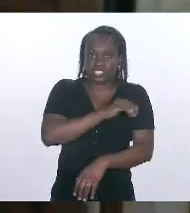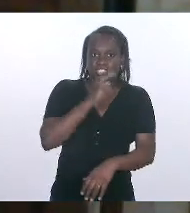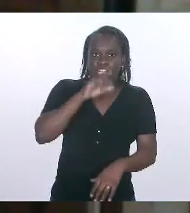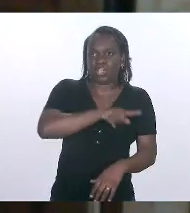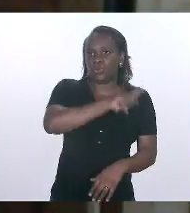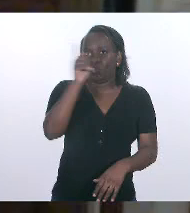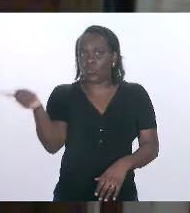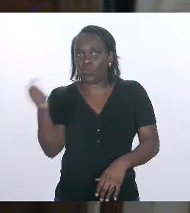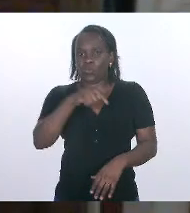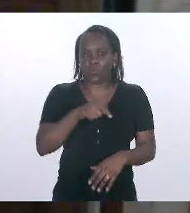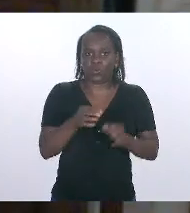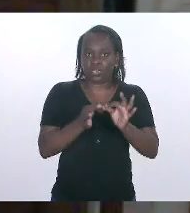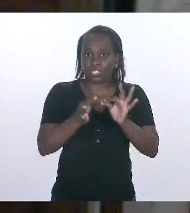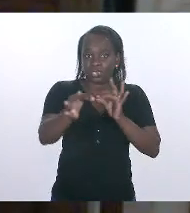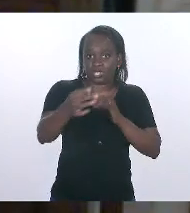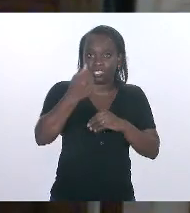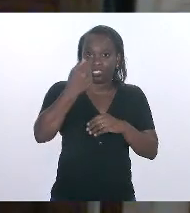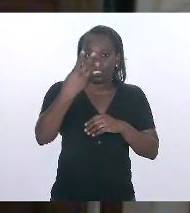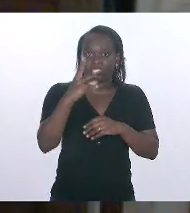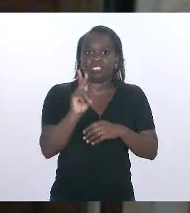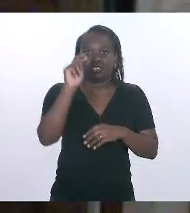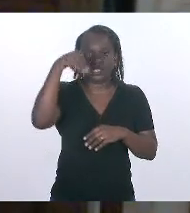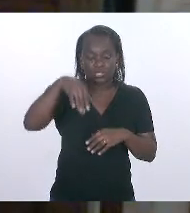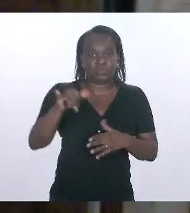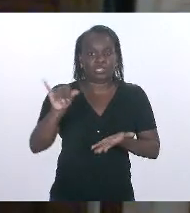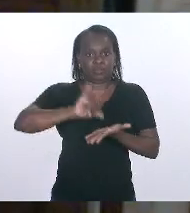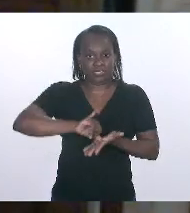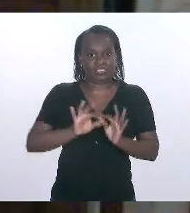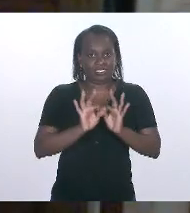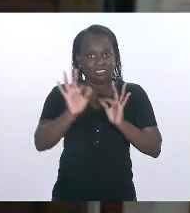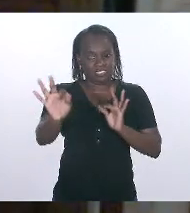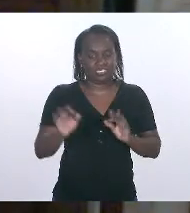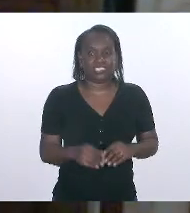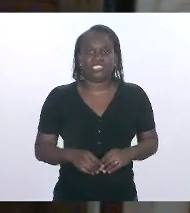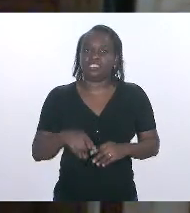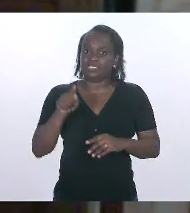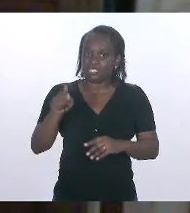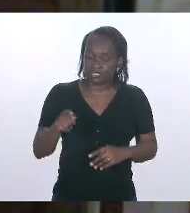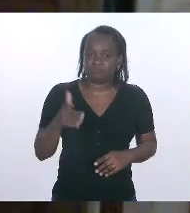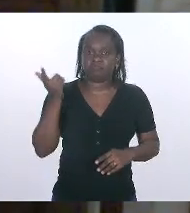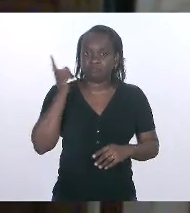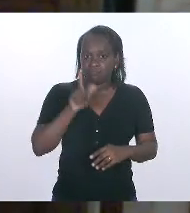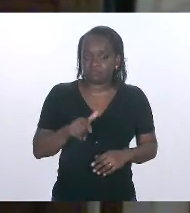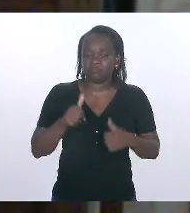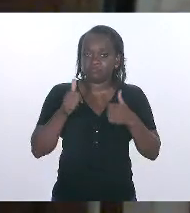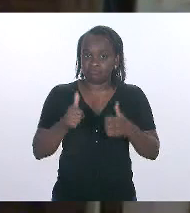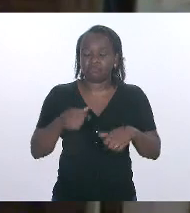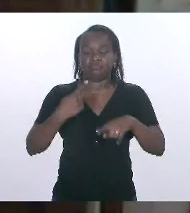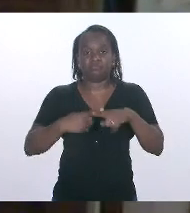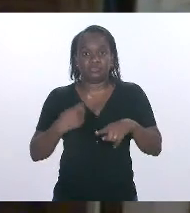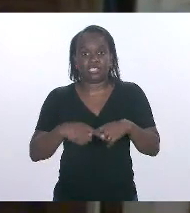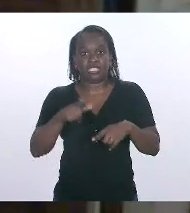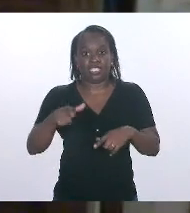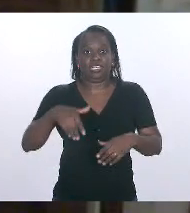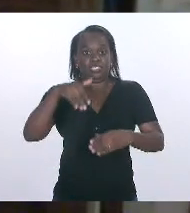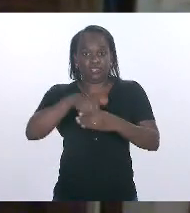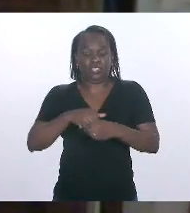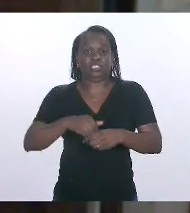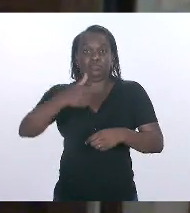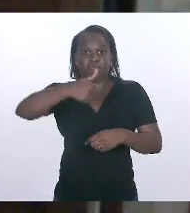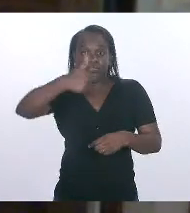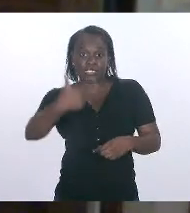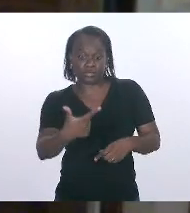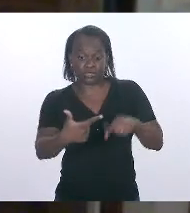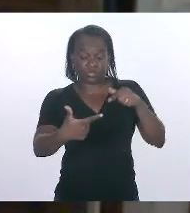13 quilômetros de distância da capital, pelo seu desempenho, visto que foi o segundo